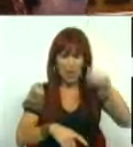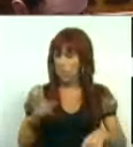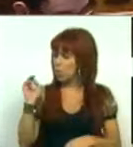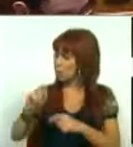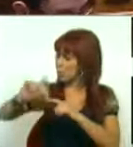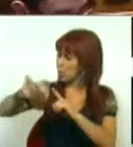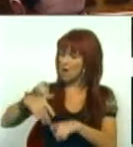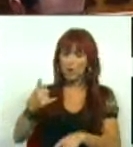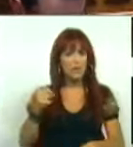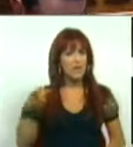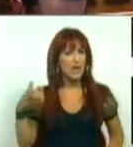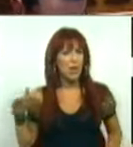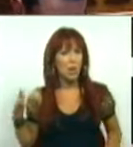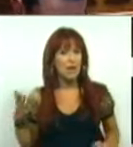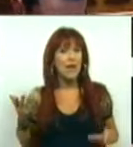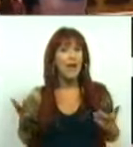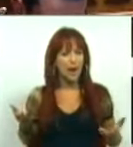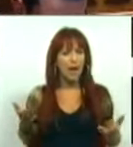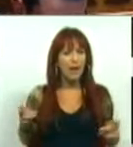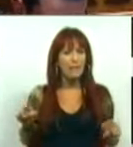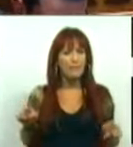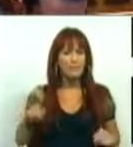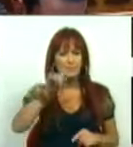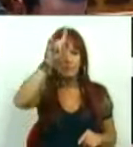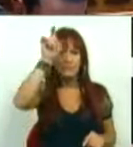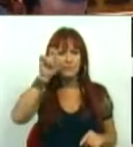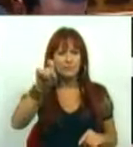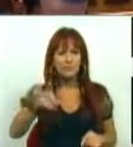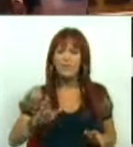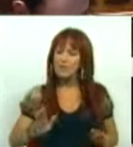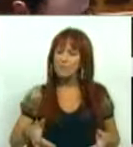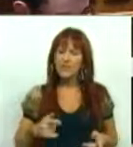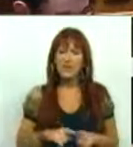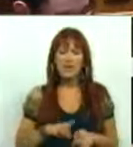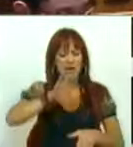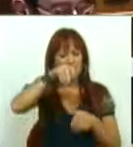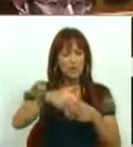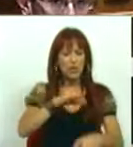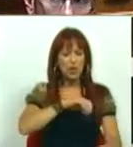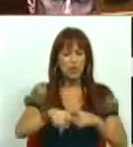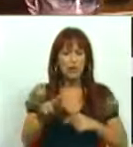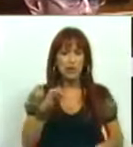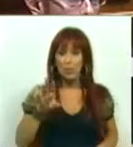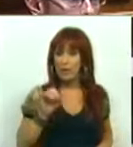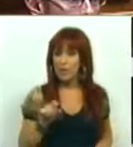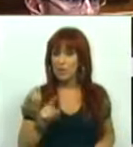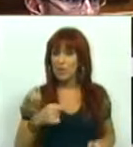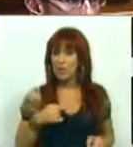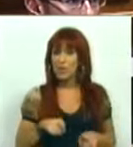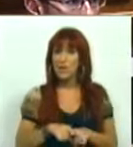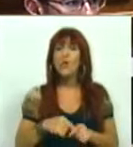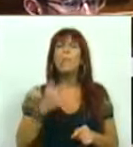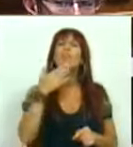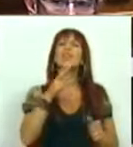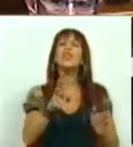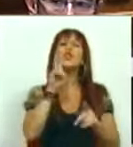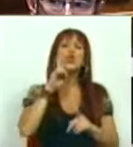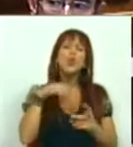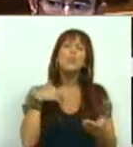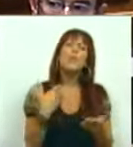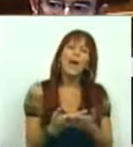o ano 2011. E esta é que é a questão que devia impelir os senhores deputados do Partido Socialista ao tal pedido de